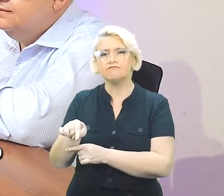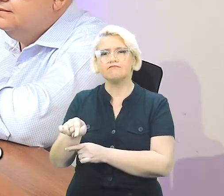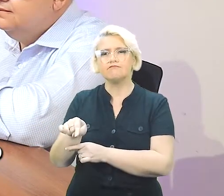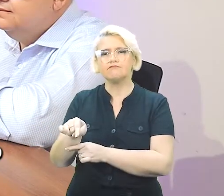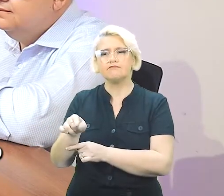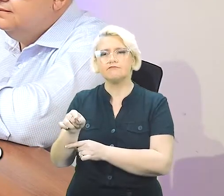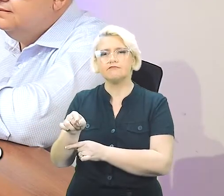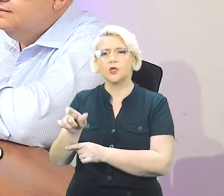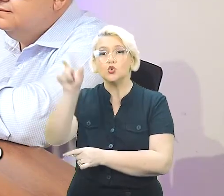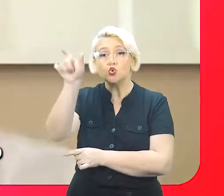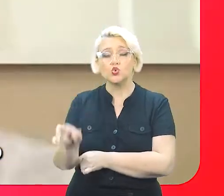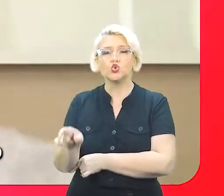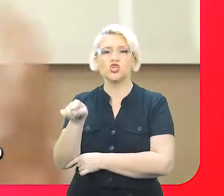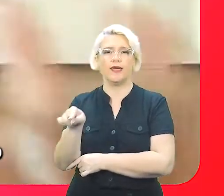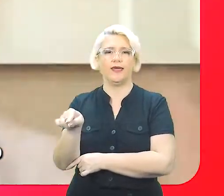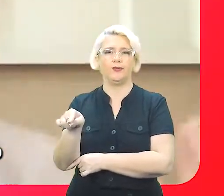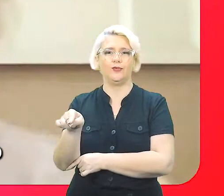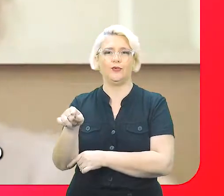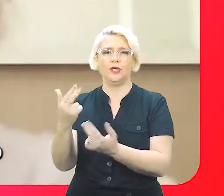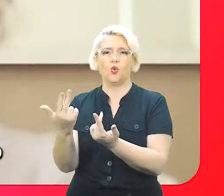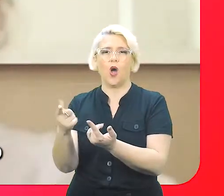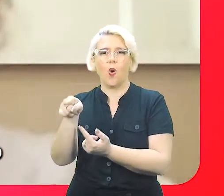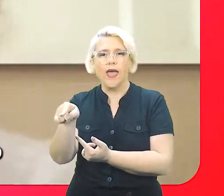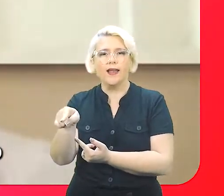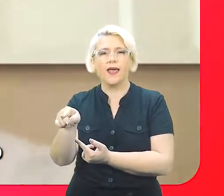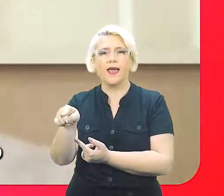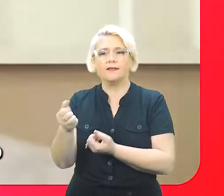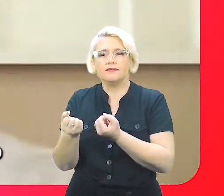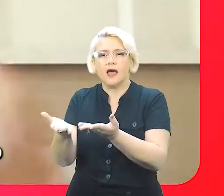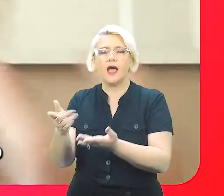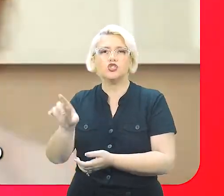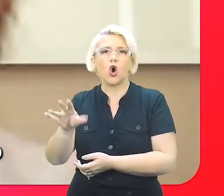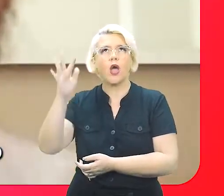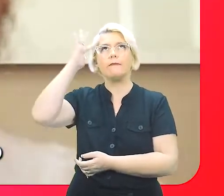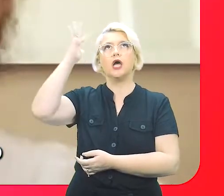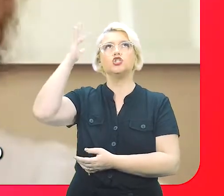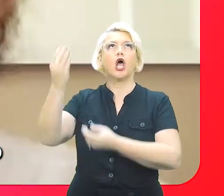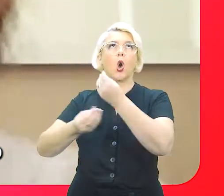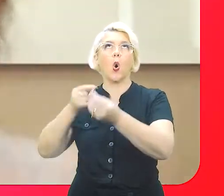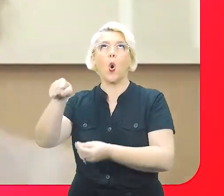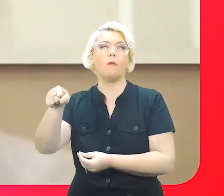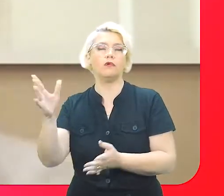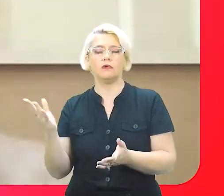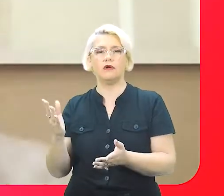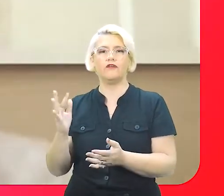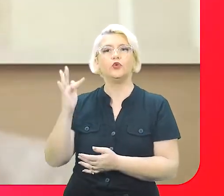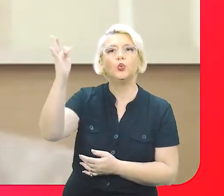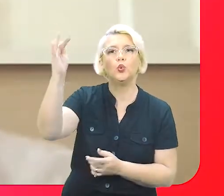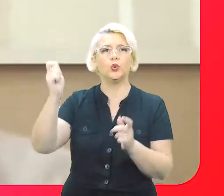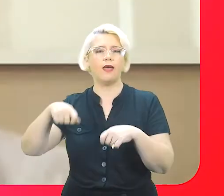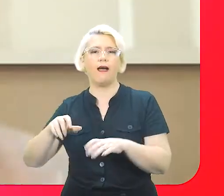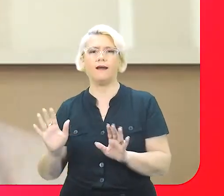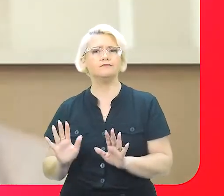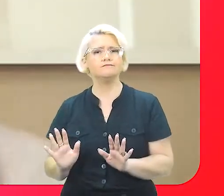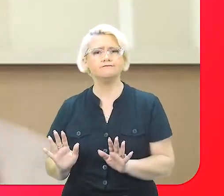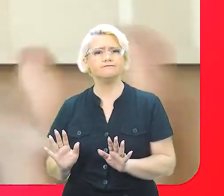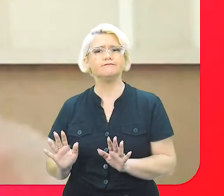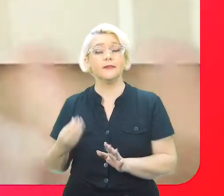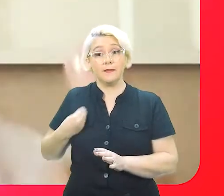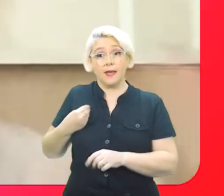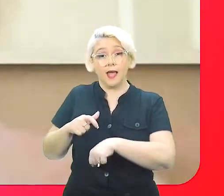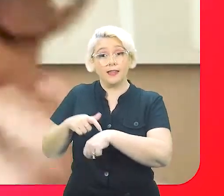sujeito tal qual ele é, mas de um sujeito imaginado, de um sujeito deliberado, né? Que